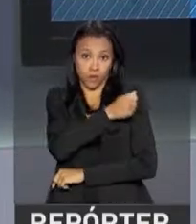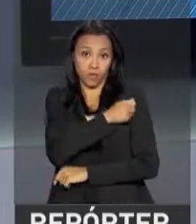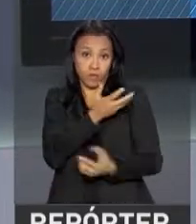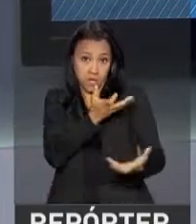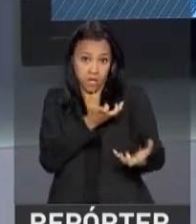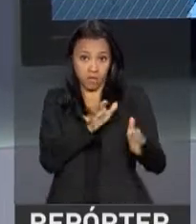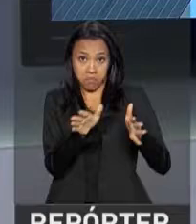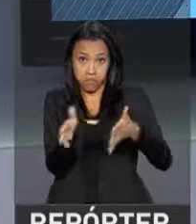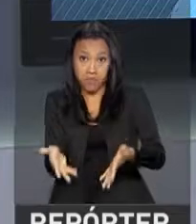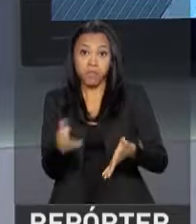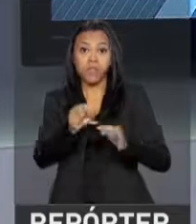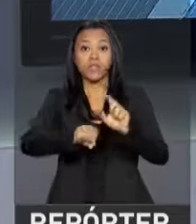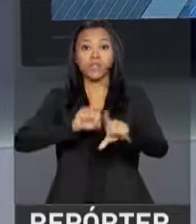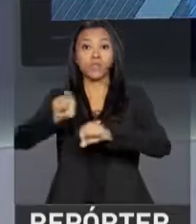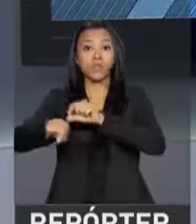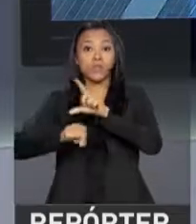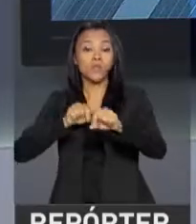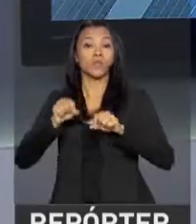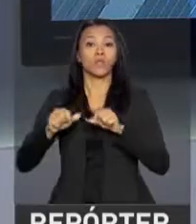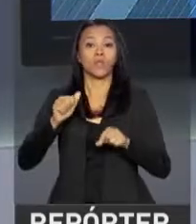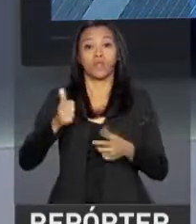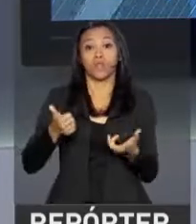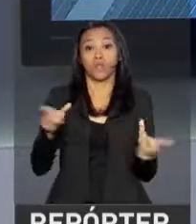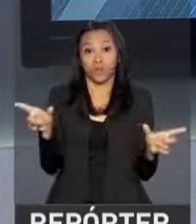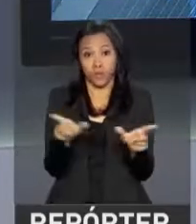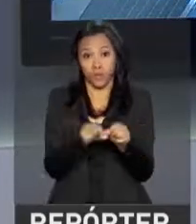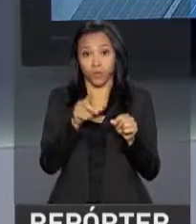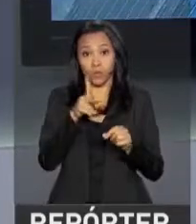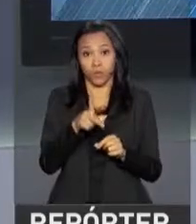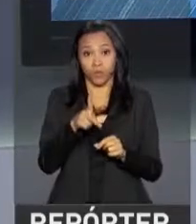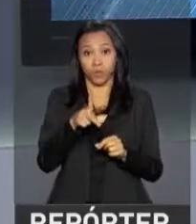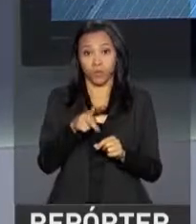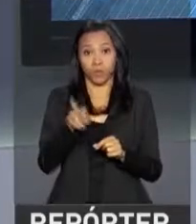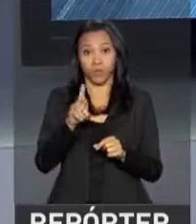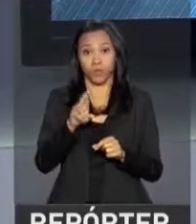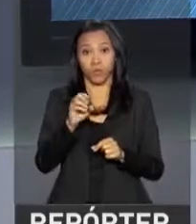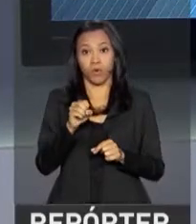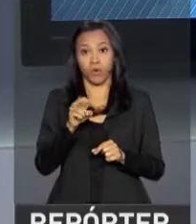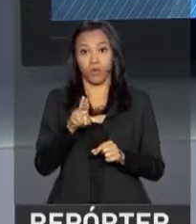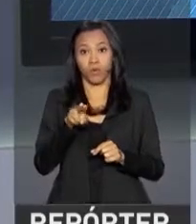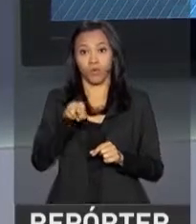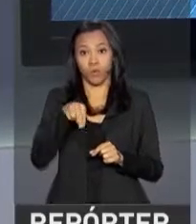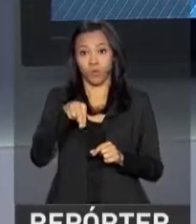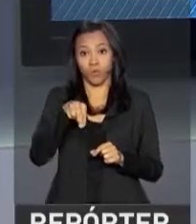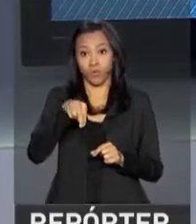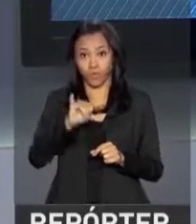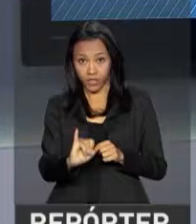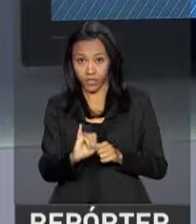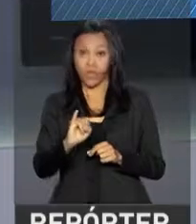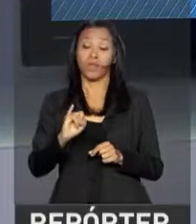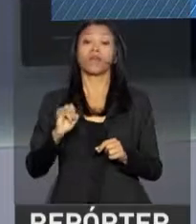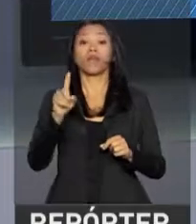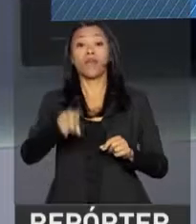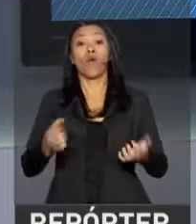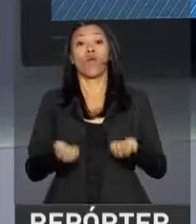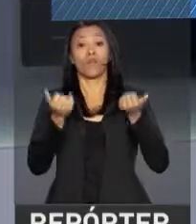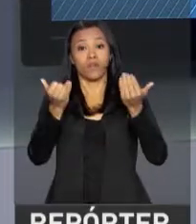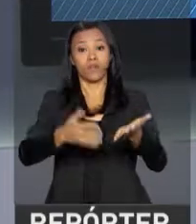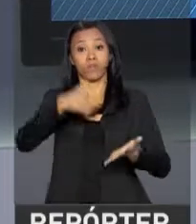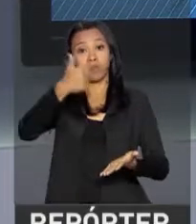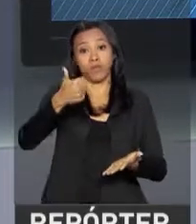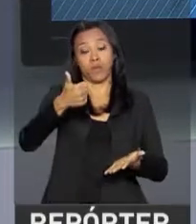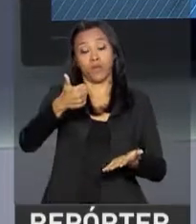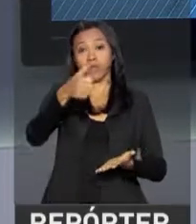para as bolsas do programa universidade para todos o prouni oferecidas no primeiro semestre de 2008 terão do dia